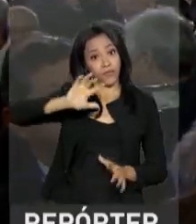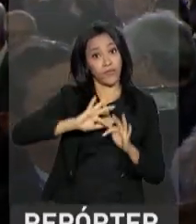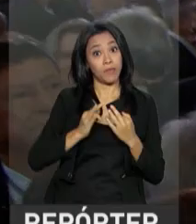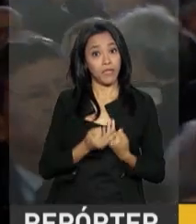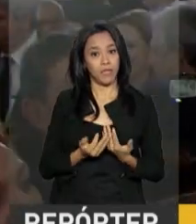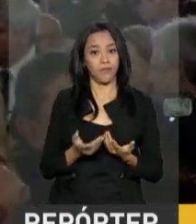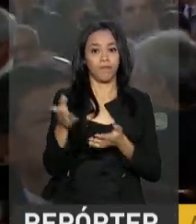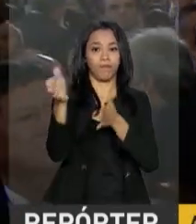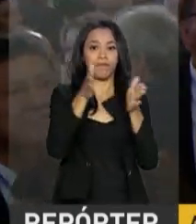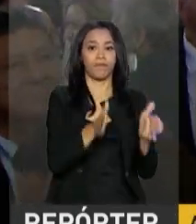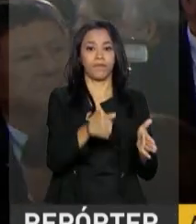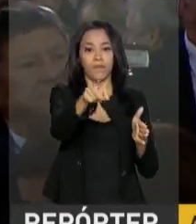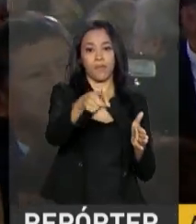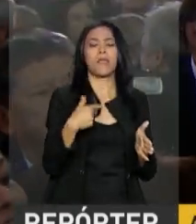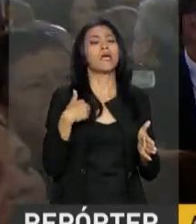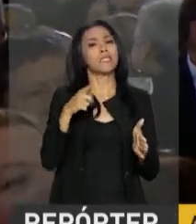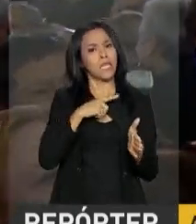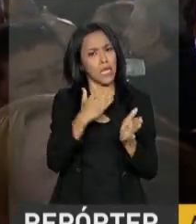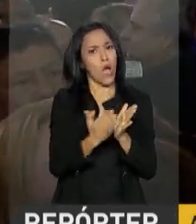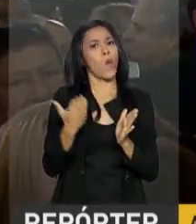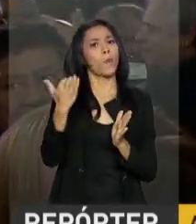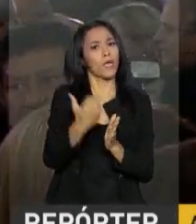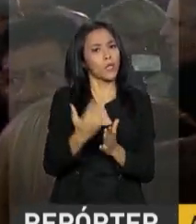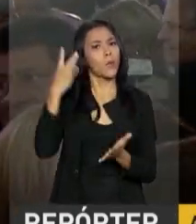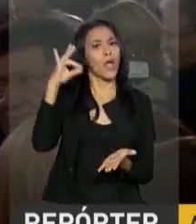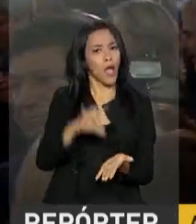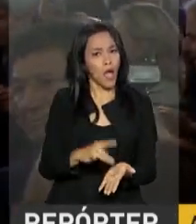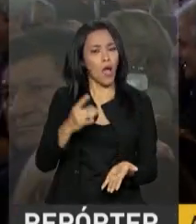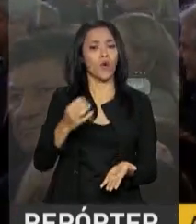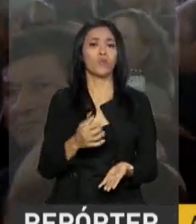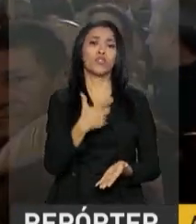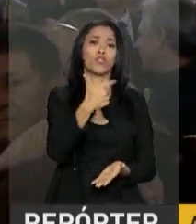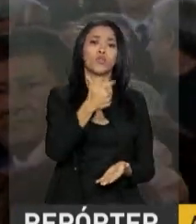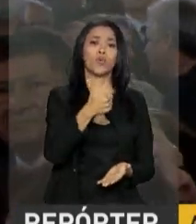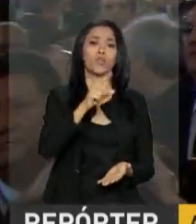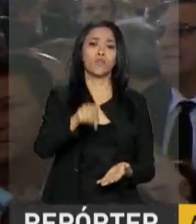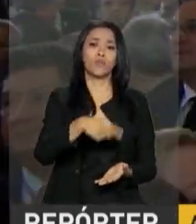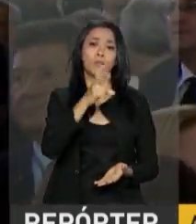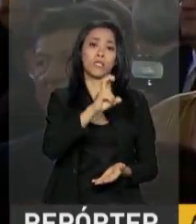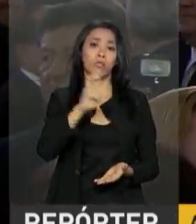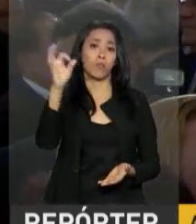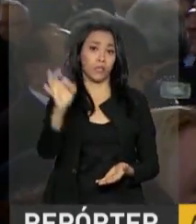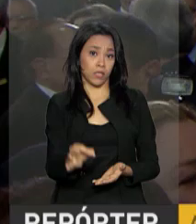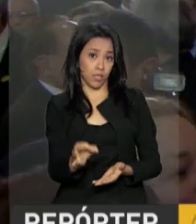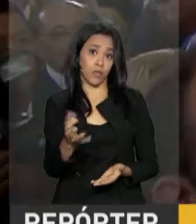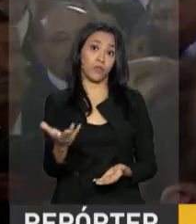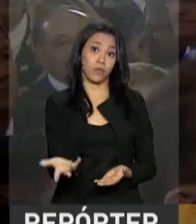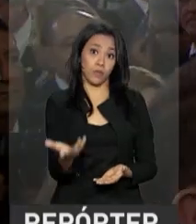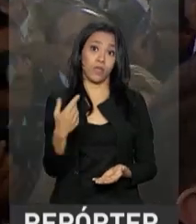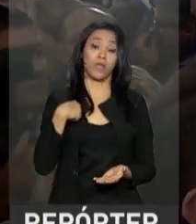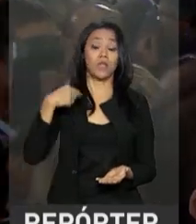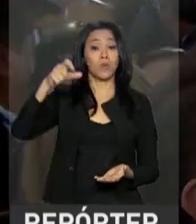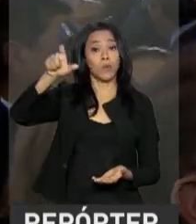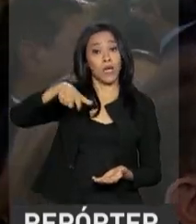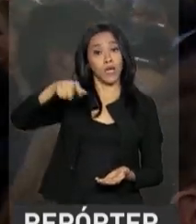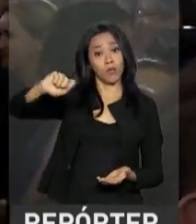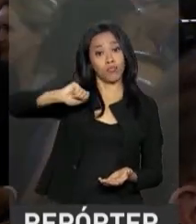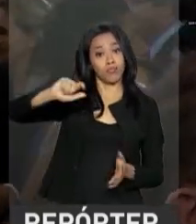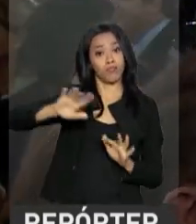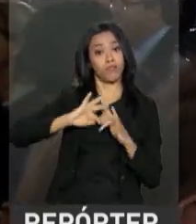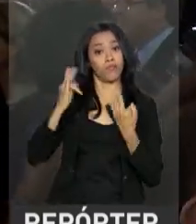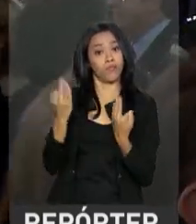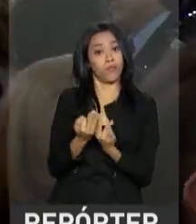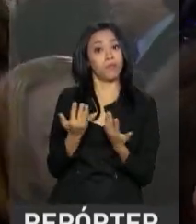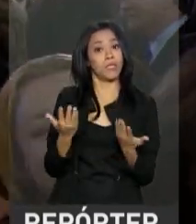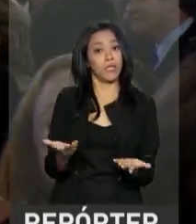temer tem dado aumentos reais aumento real de 12 6 por cento e tem na história do programa maior poder de compra